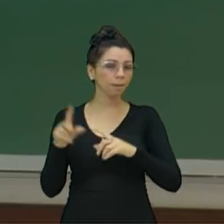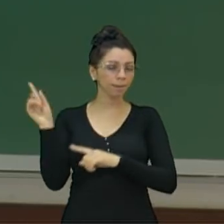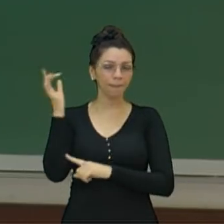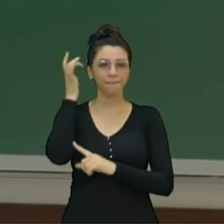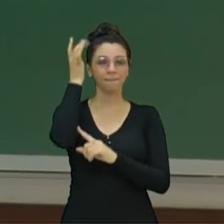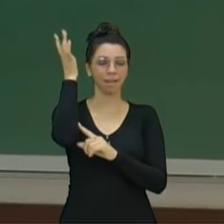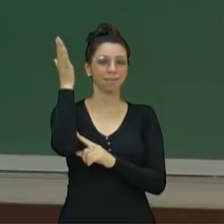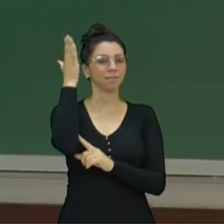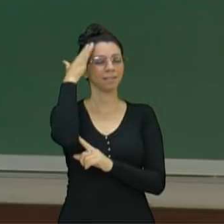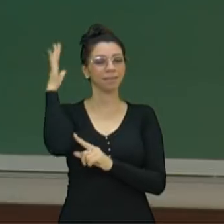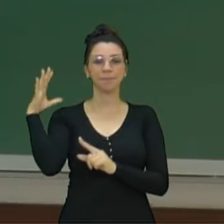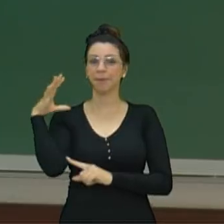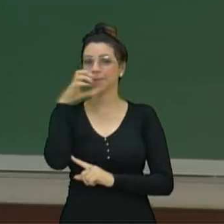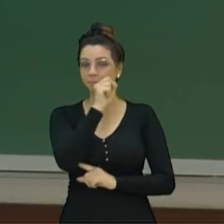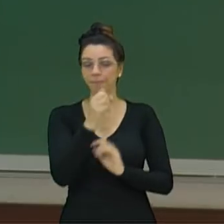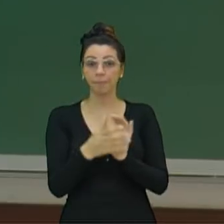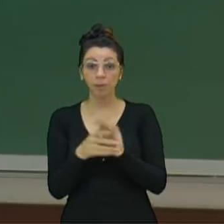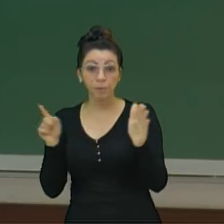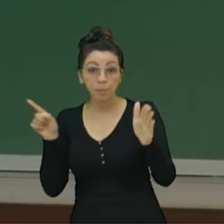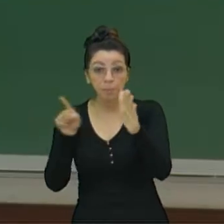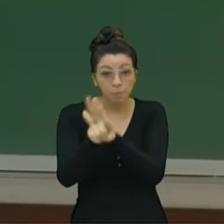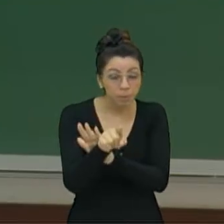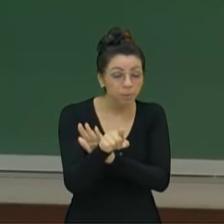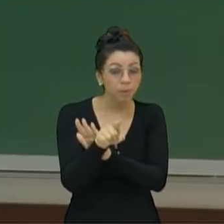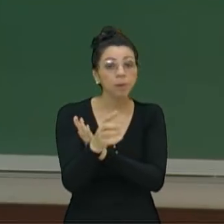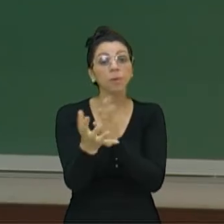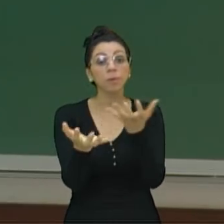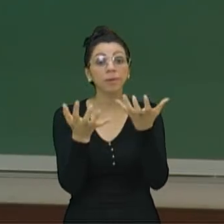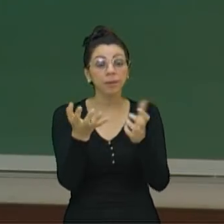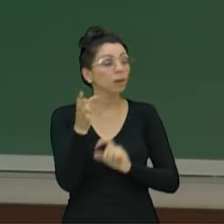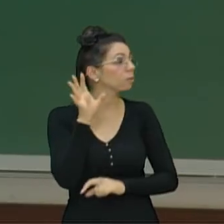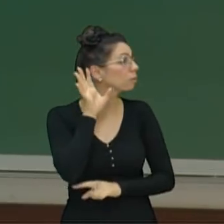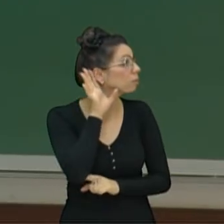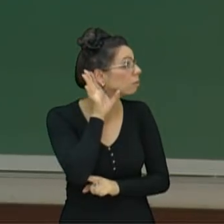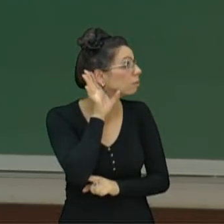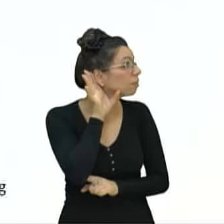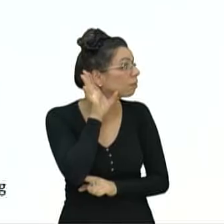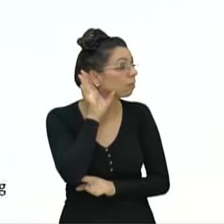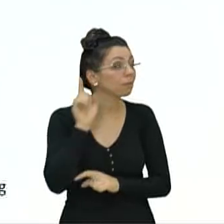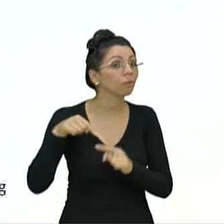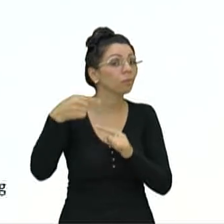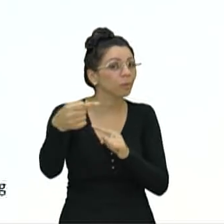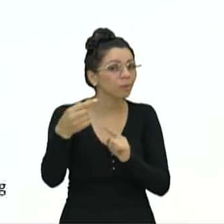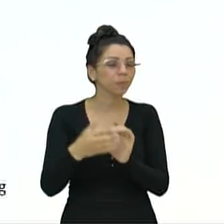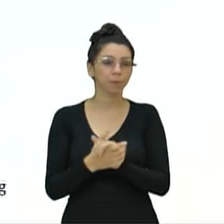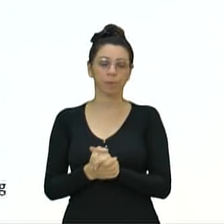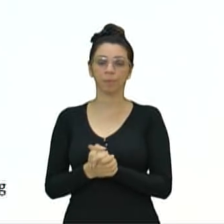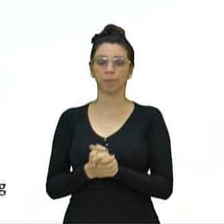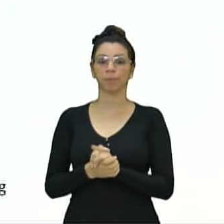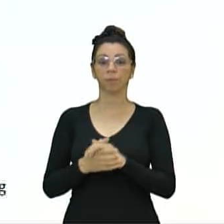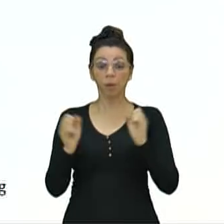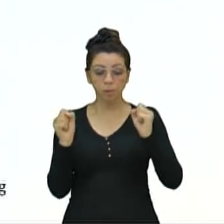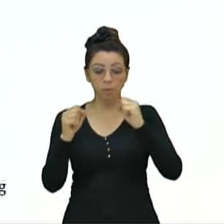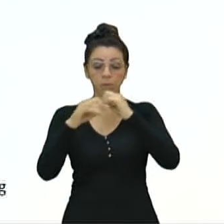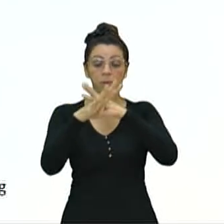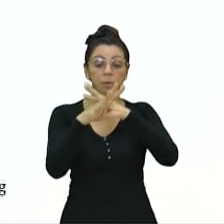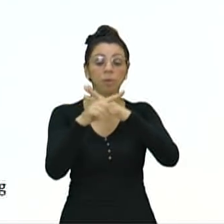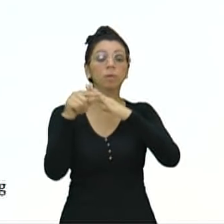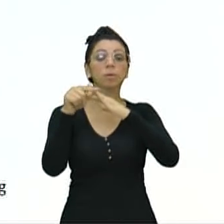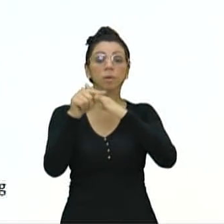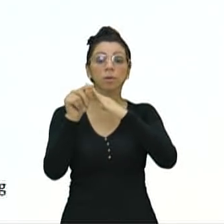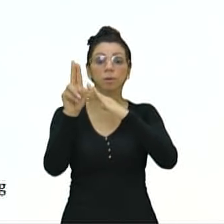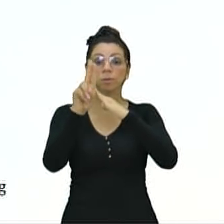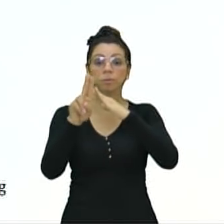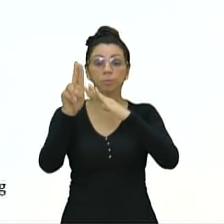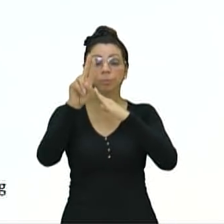ó, rapidinho. Eu vou perguntar e eu quero ouvir bem alto do outro lado. Então os neurônios geralmente são constituídos por